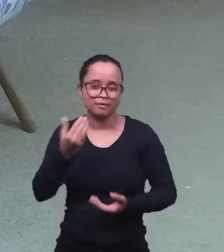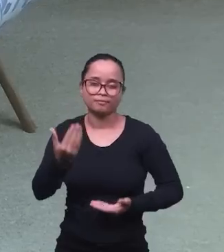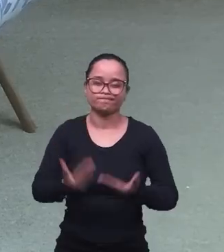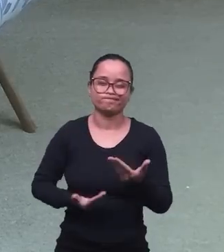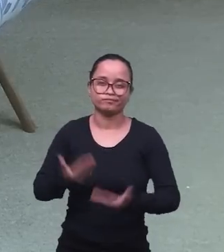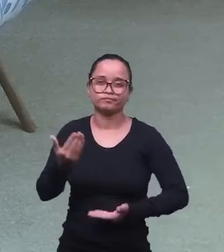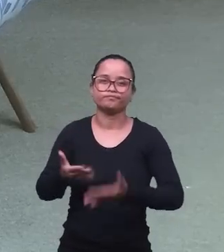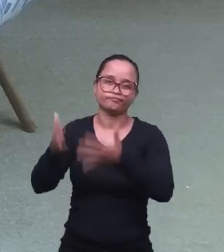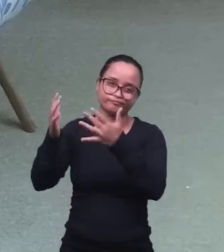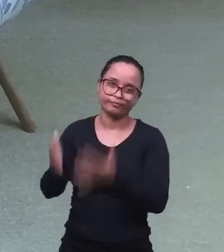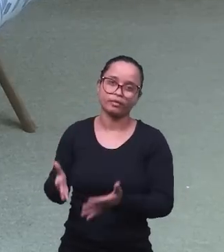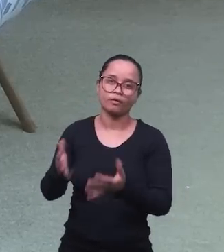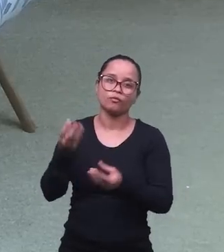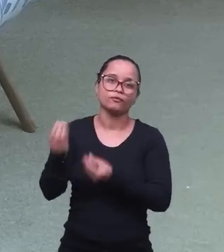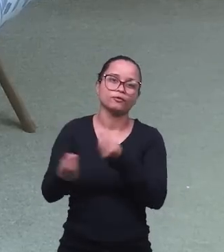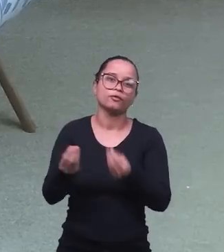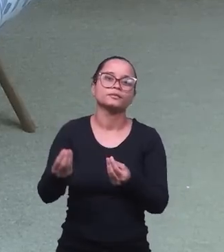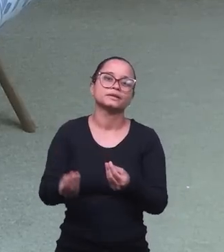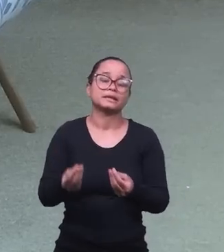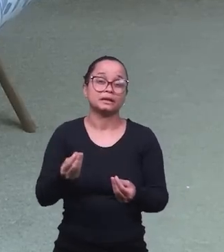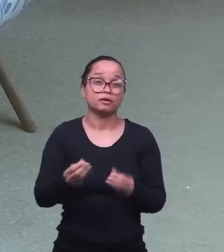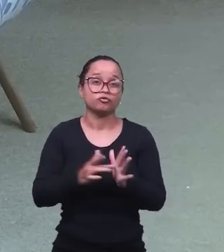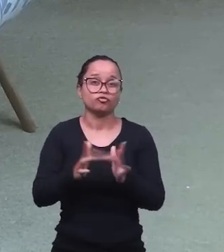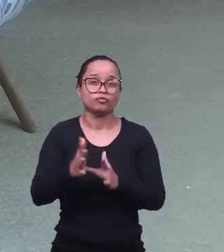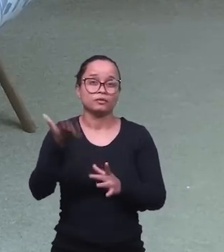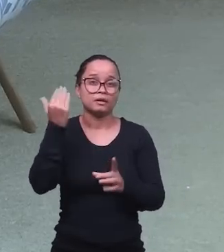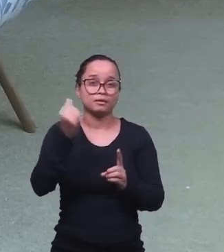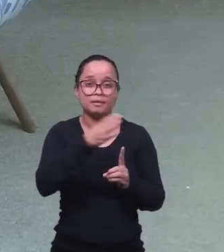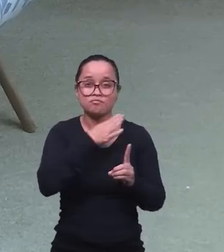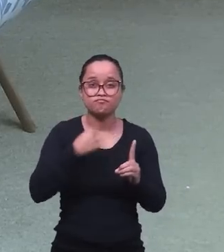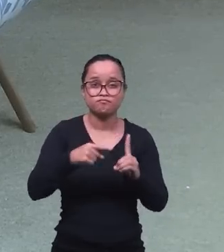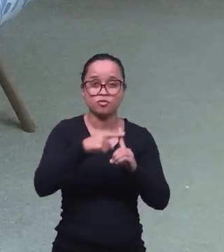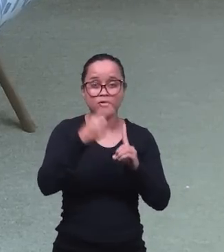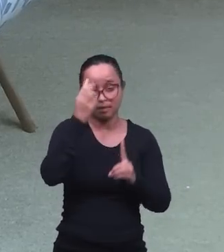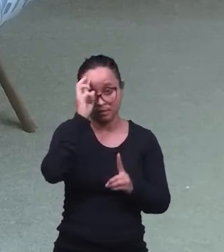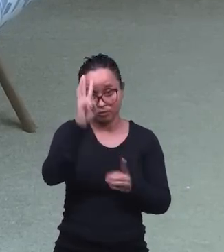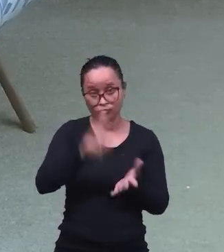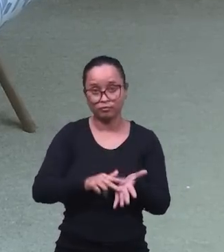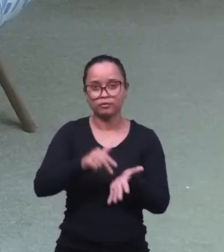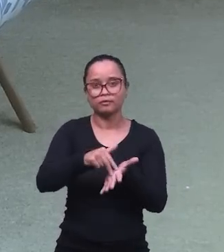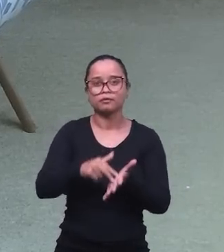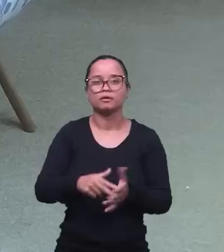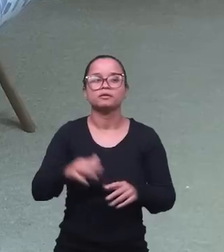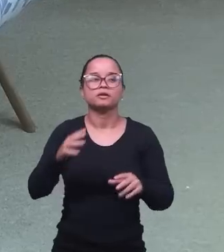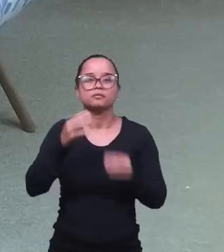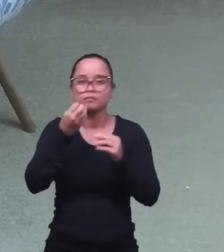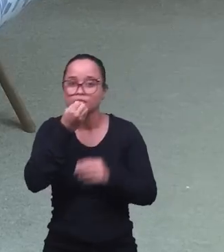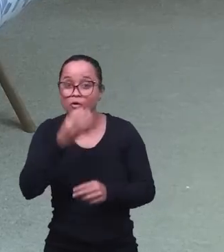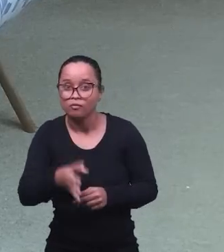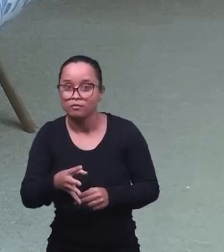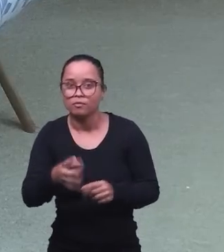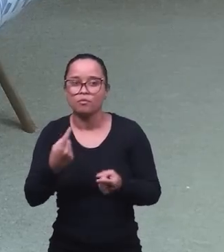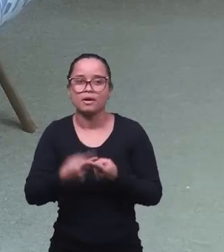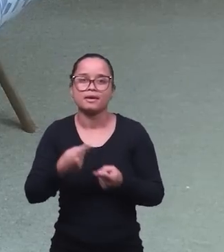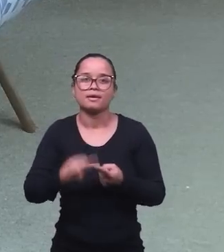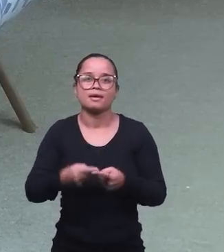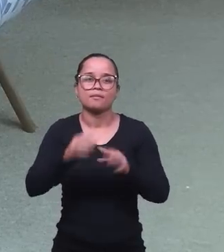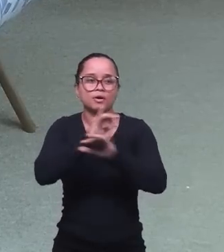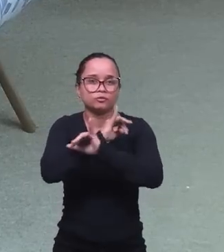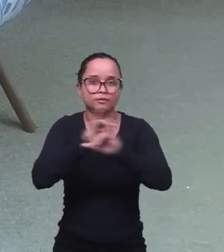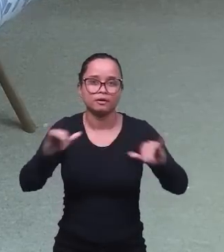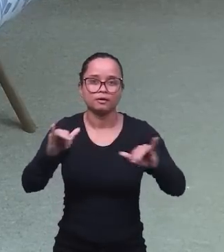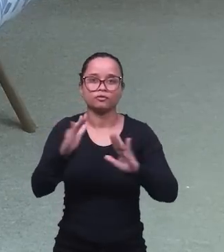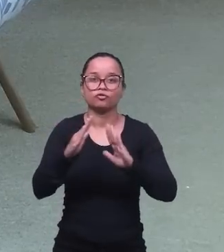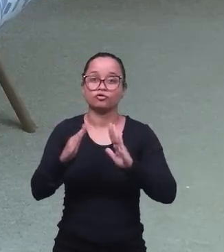com a ressurreição do Senhor Jesus. Ou seja, e ela exala esse perfume, por que o bom cheiro? Para dizer que há um Jesus que está vivo Glória